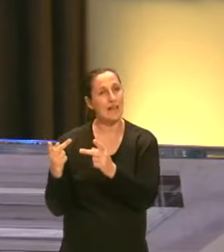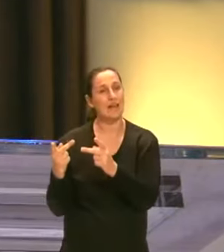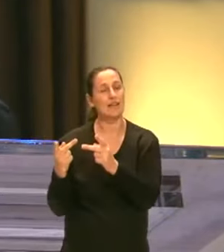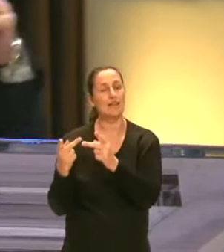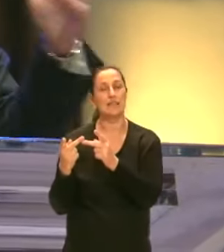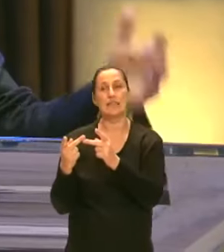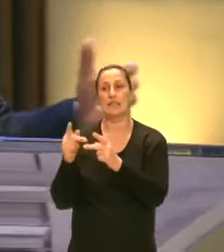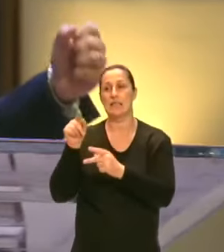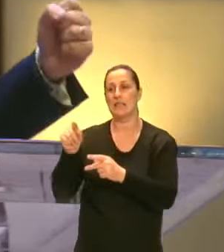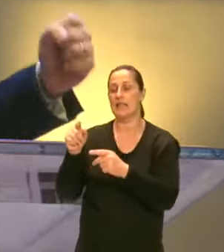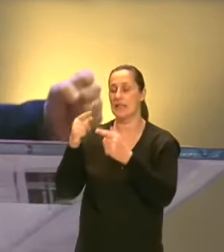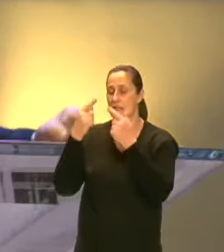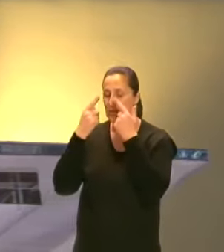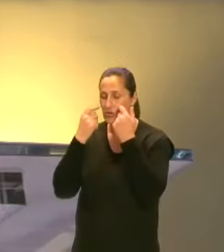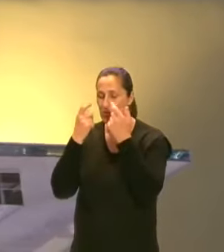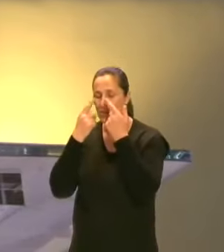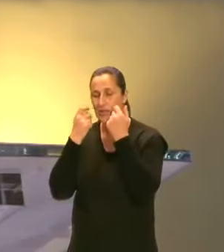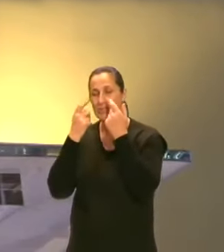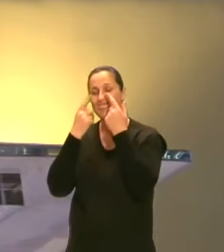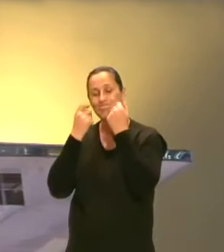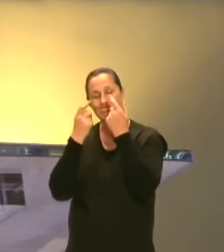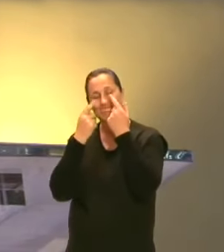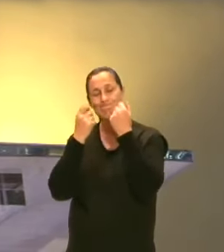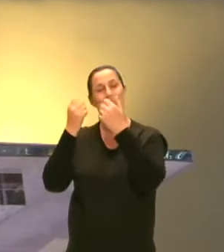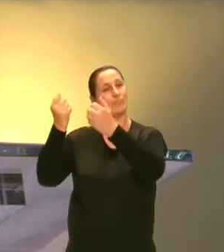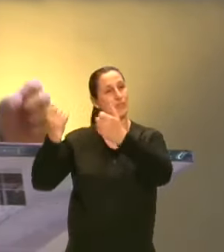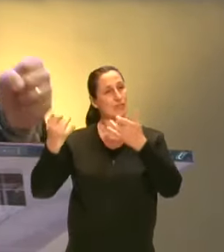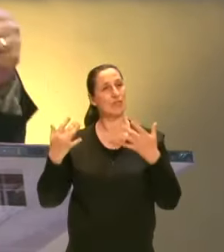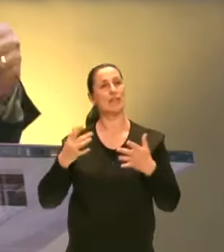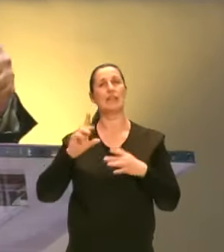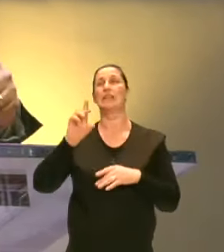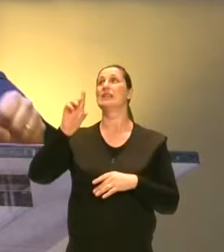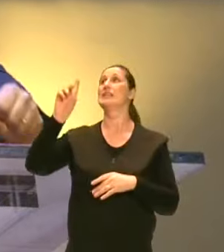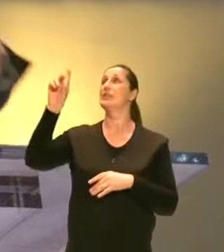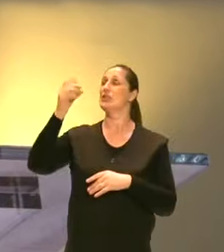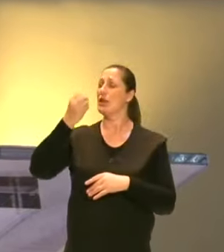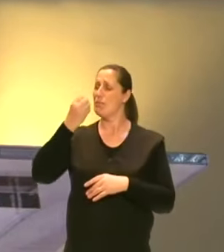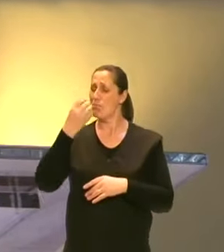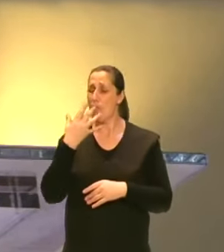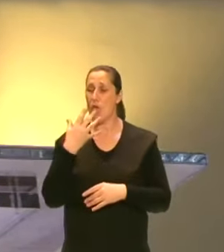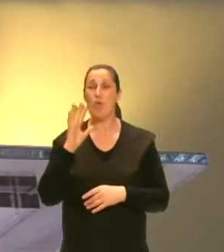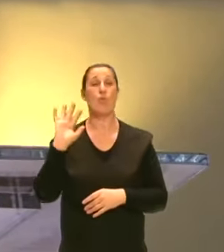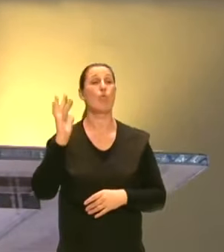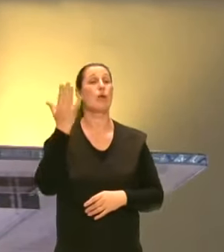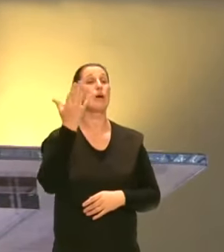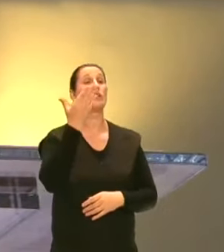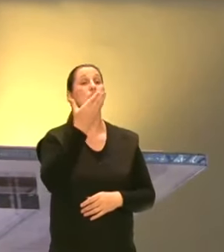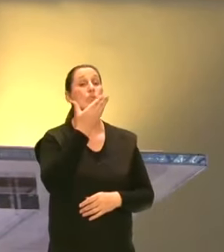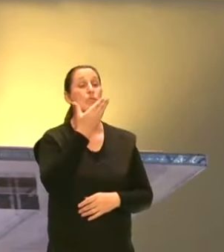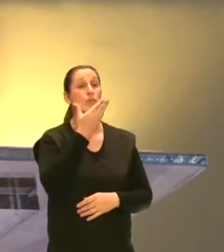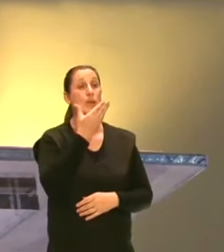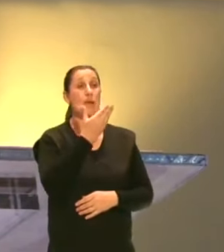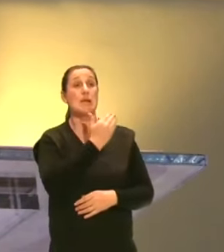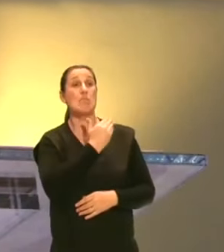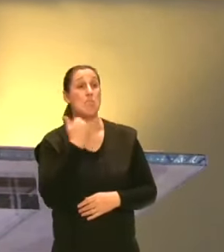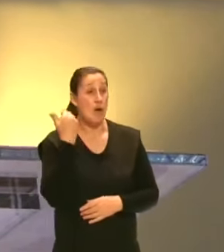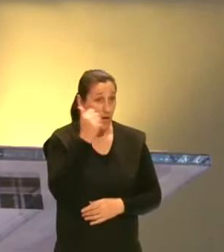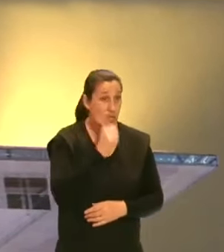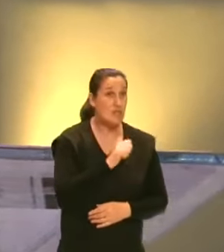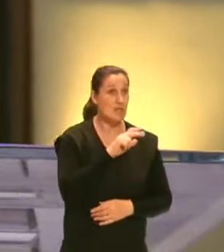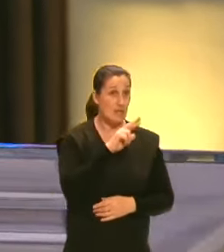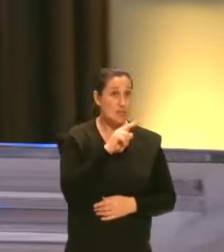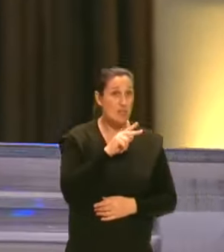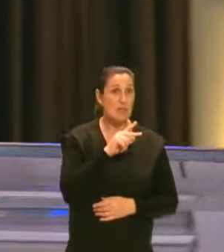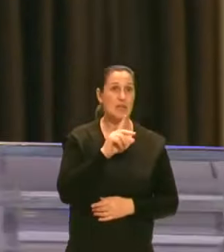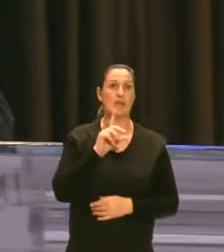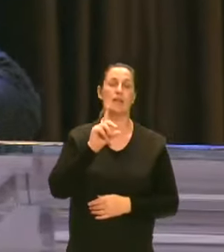chorando, ele falou: pastor, Deus é tão bom, que na hora da morte da minha irmã, Deus colocou um médico crente. Eu sabia